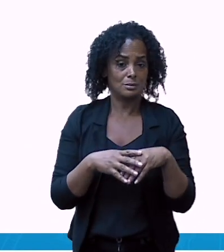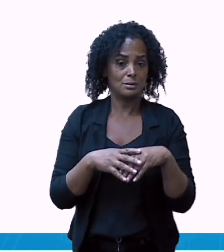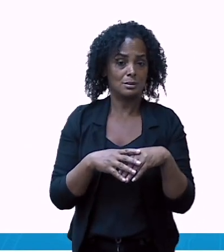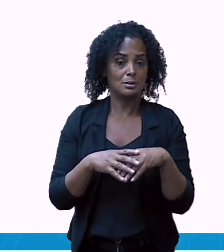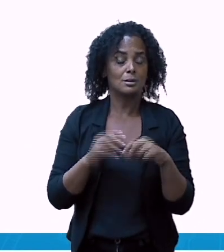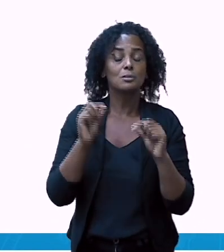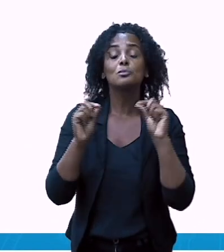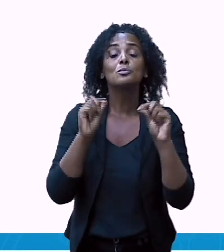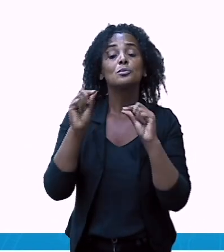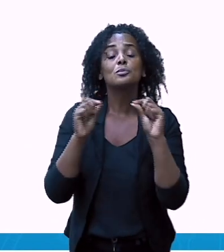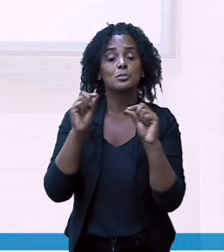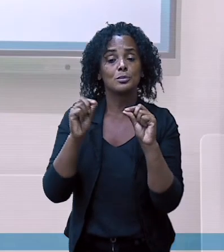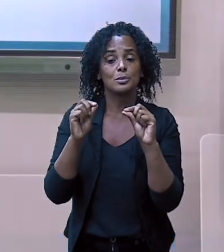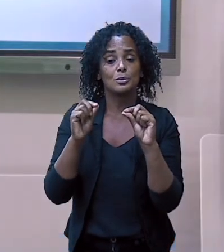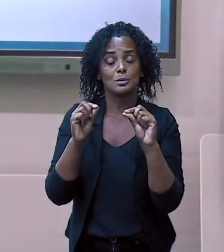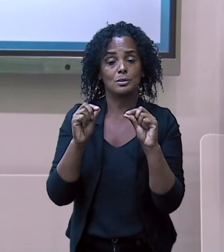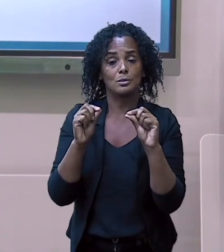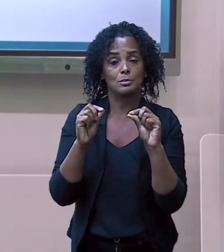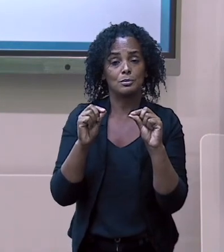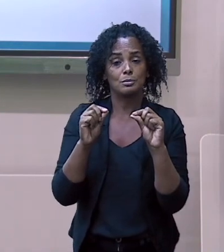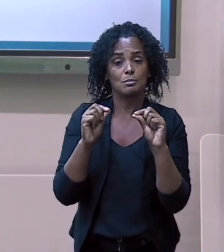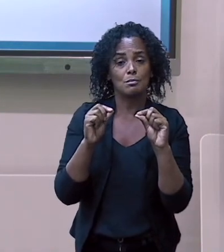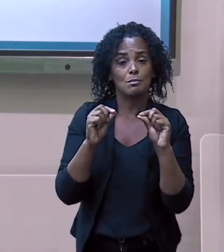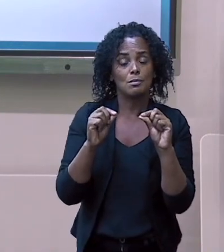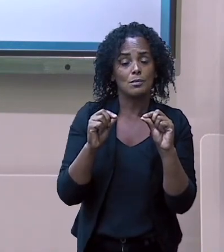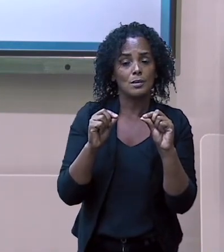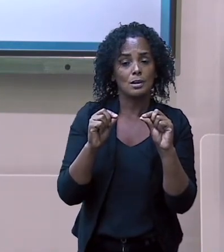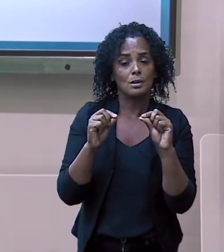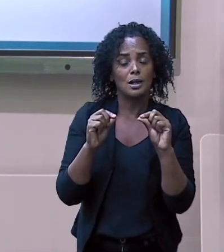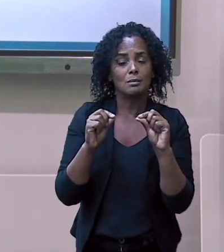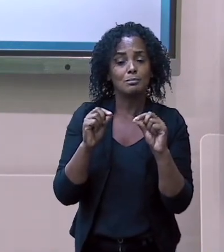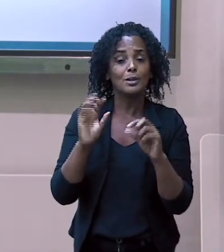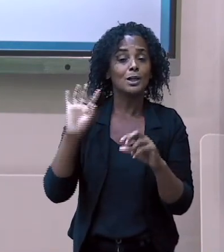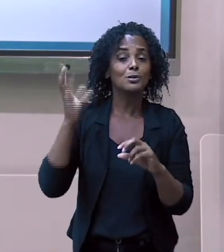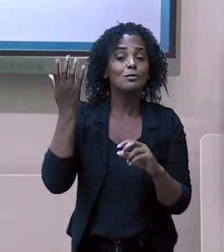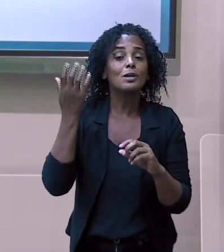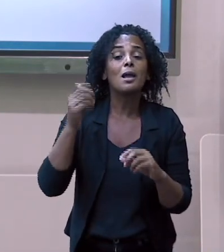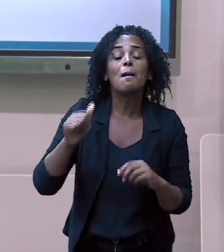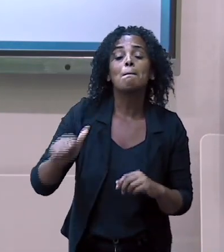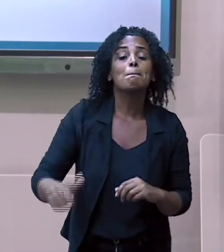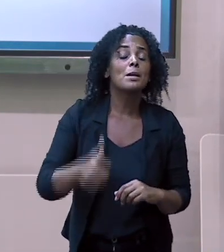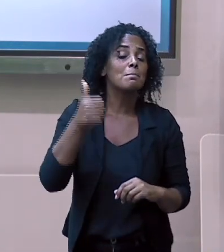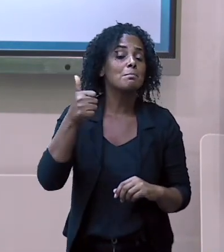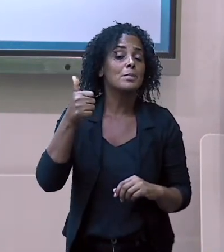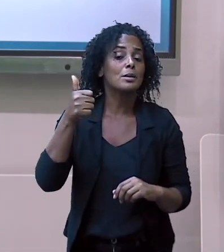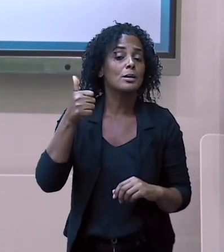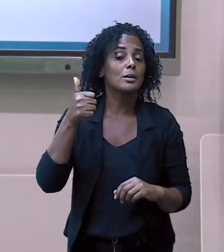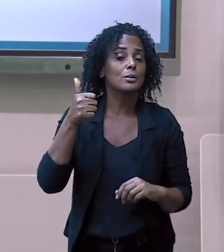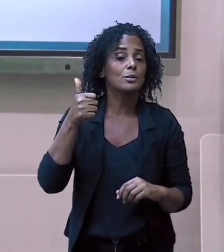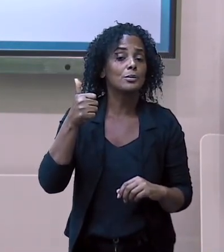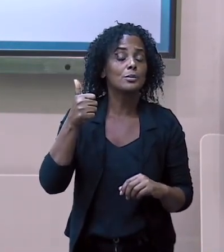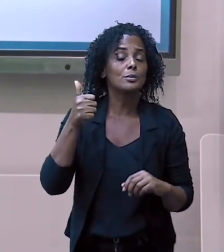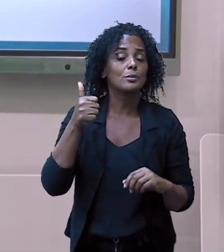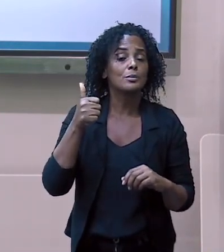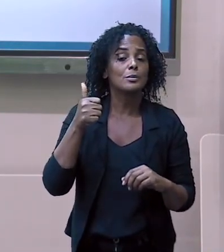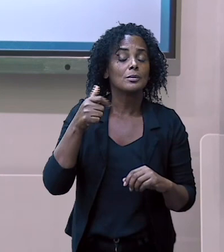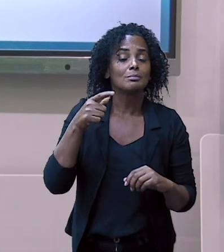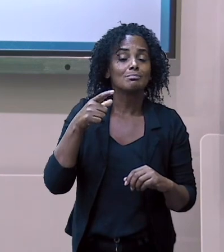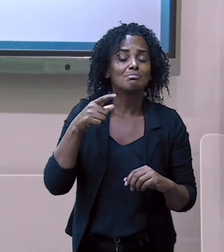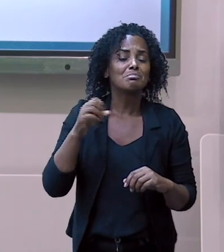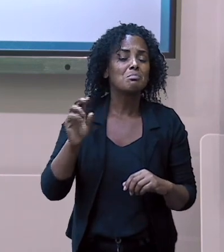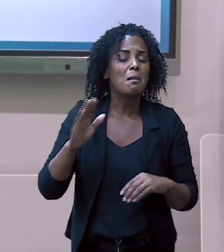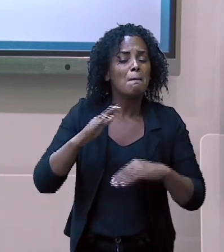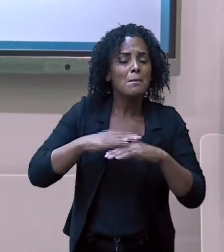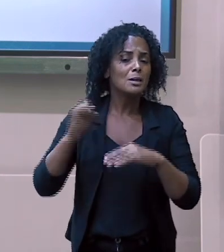seria essa ordem pré-estabelecida? Eu preciso resolver primeiro as operações que têm maior